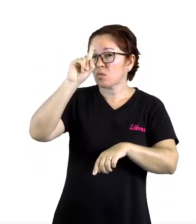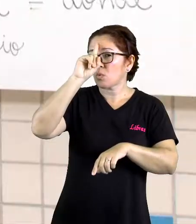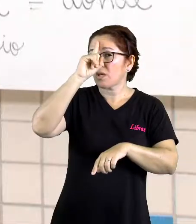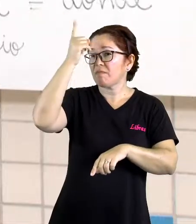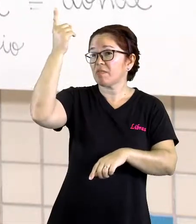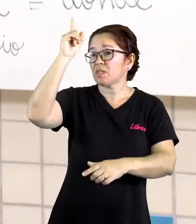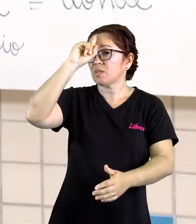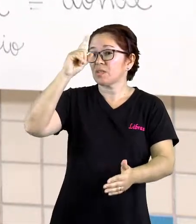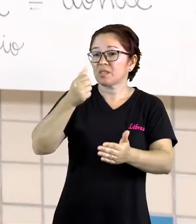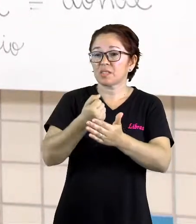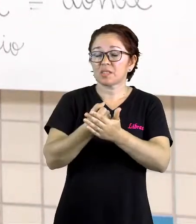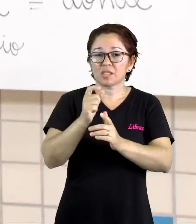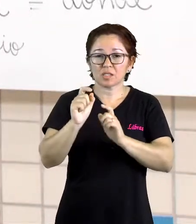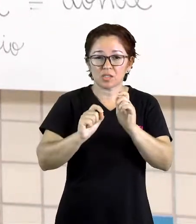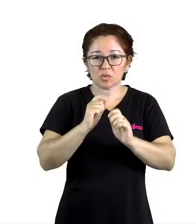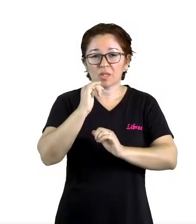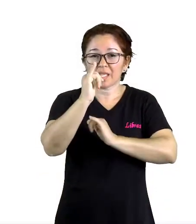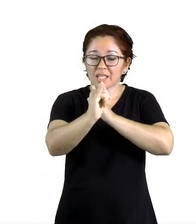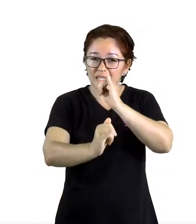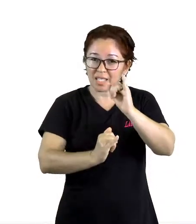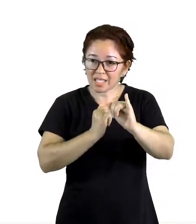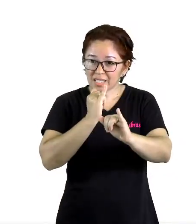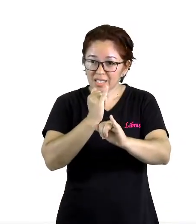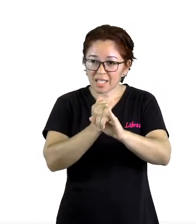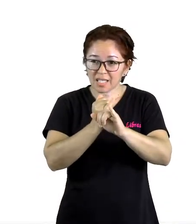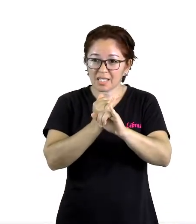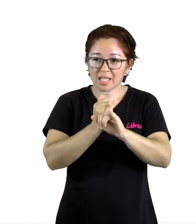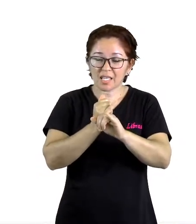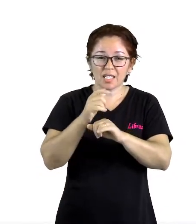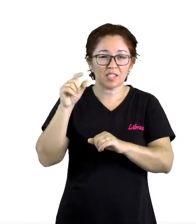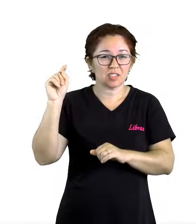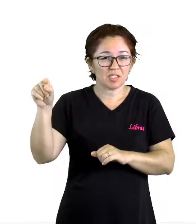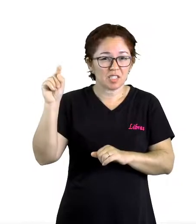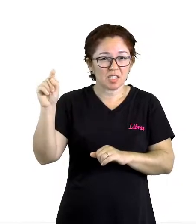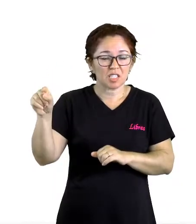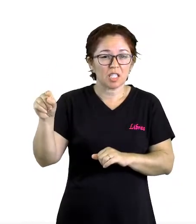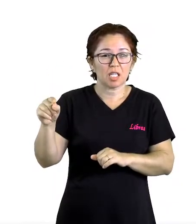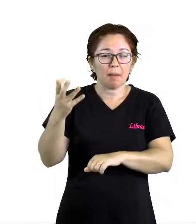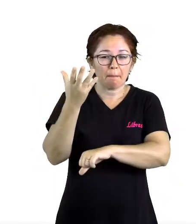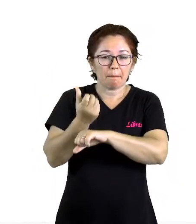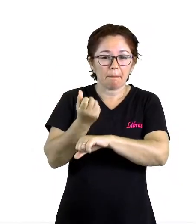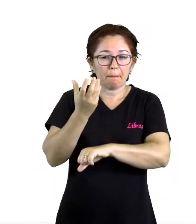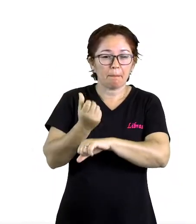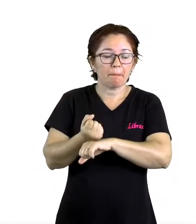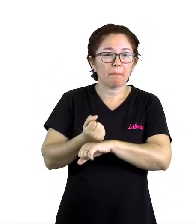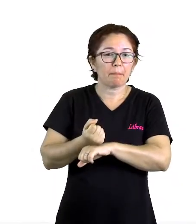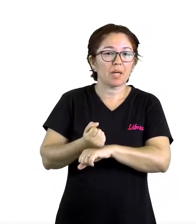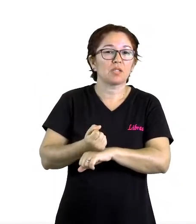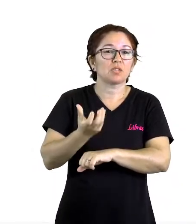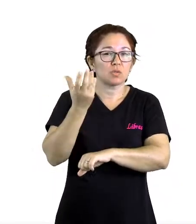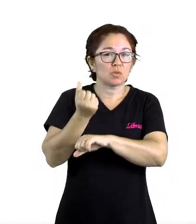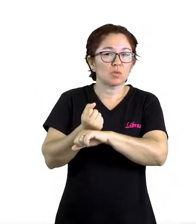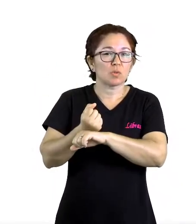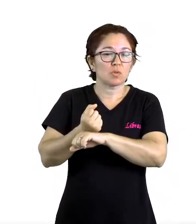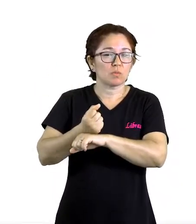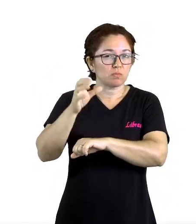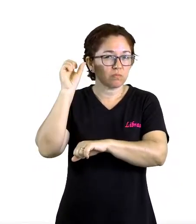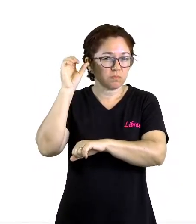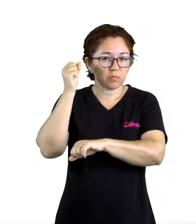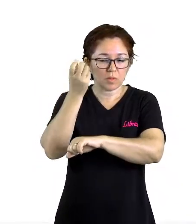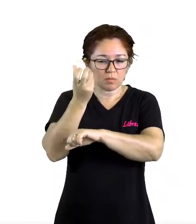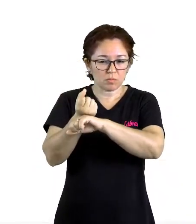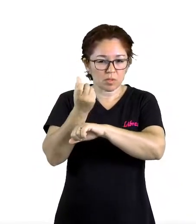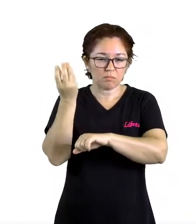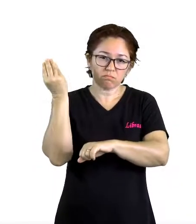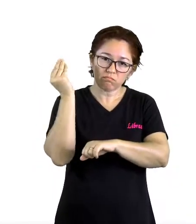programas. A novidade ganhou adeptos e jornalistas de tecnologia Diane Gregor, ao noticiar essa